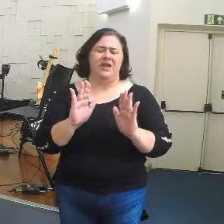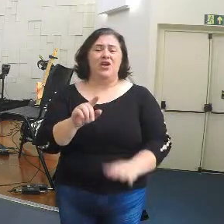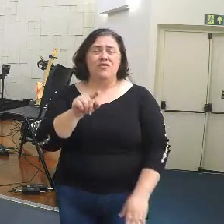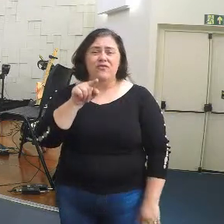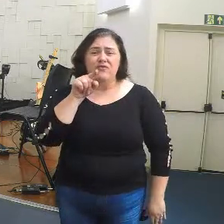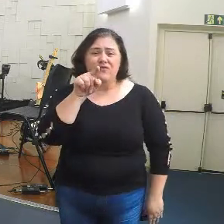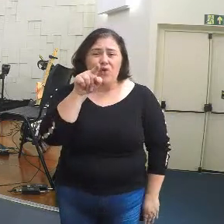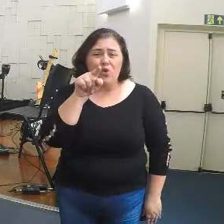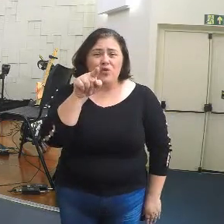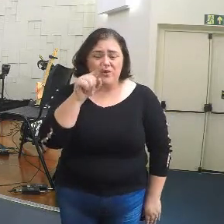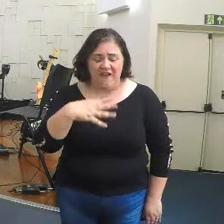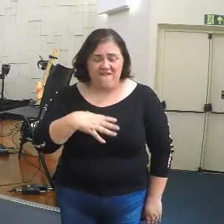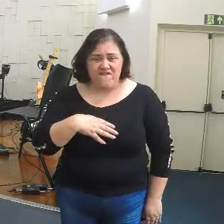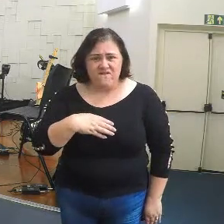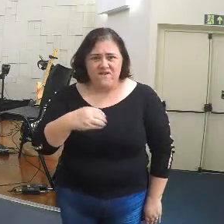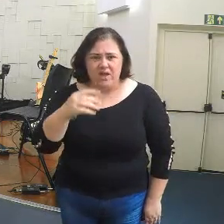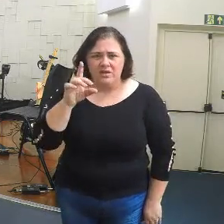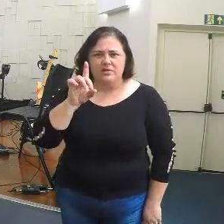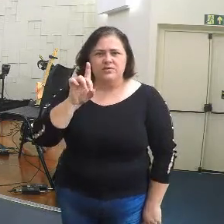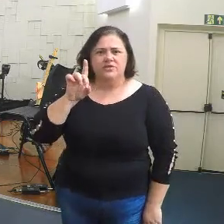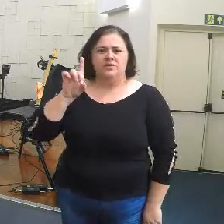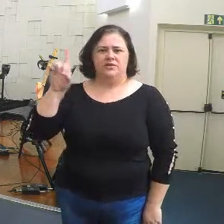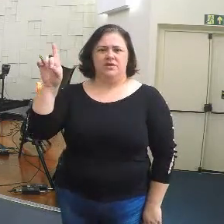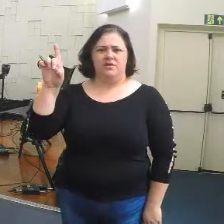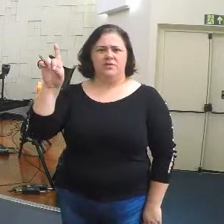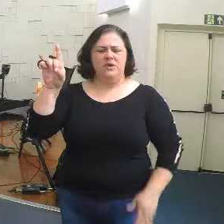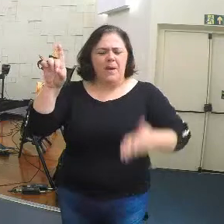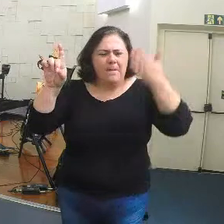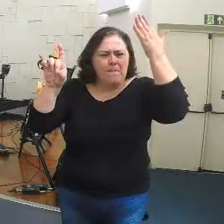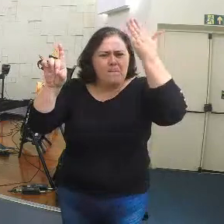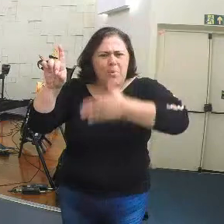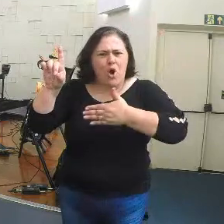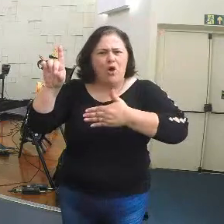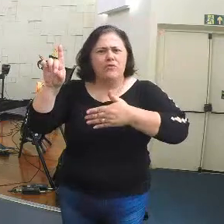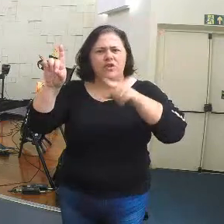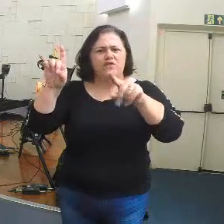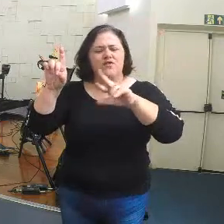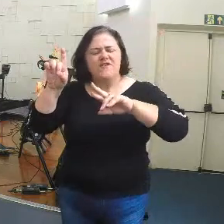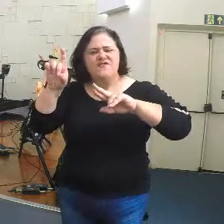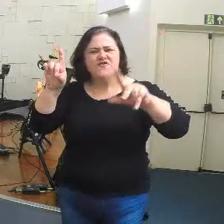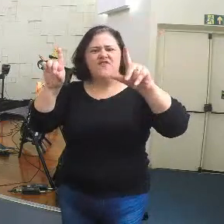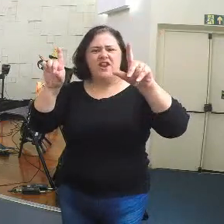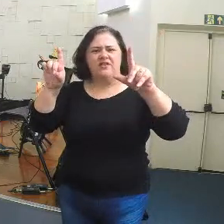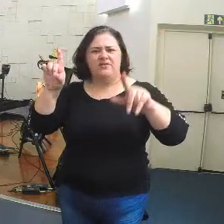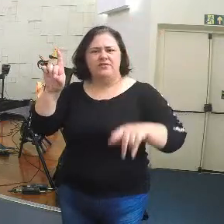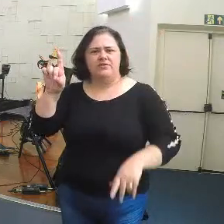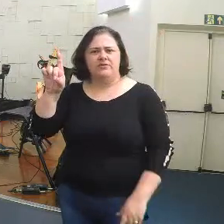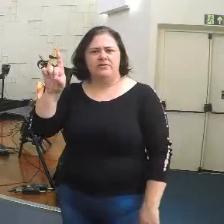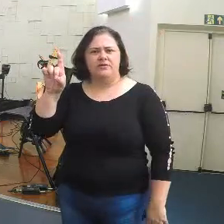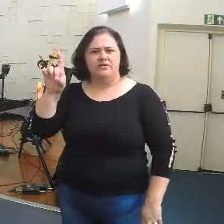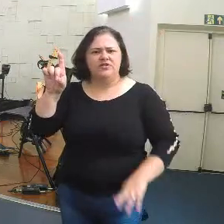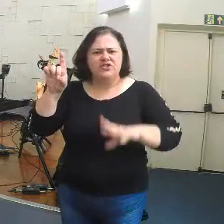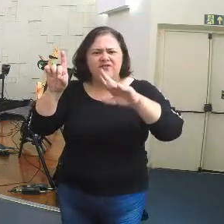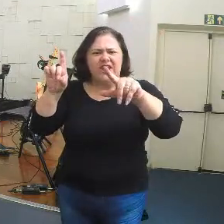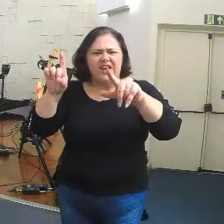Você é filho de Deus. Prove que você é filho de Deus. Não cancele ninguém na sua vida.